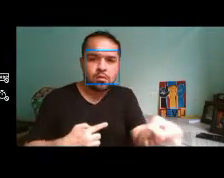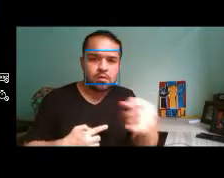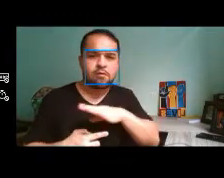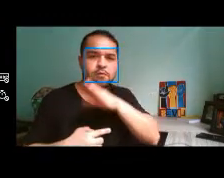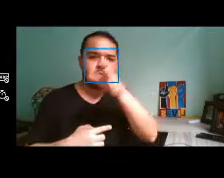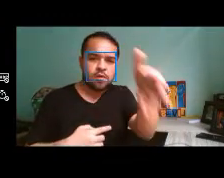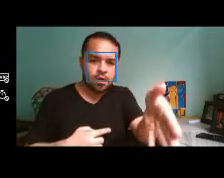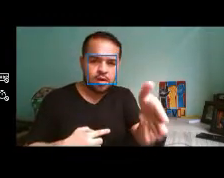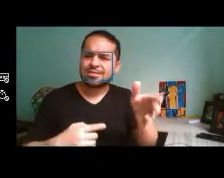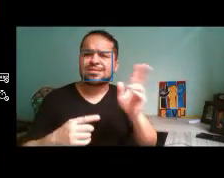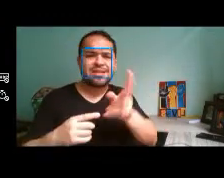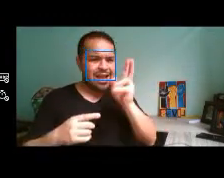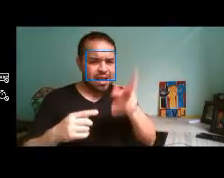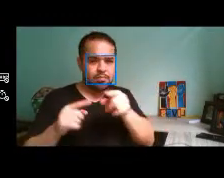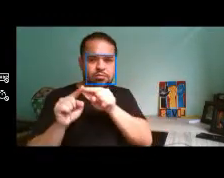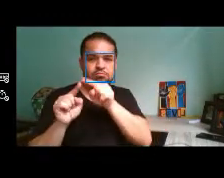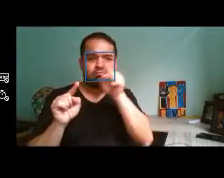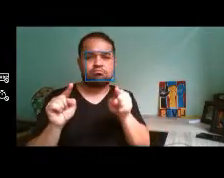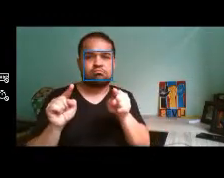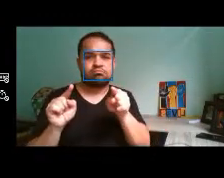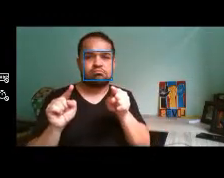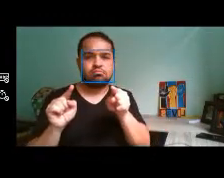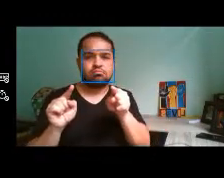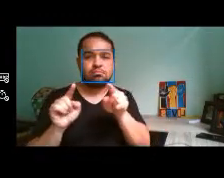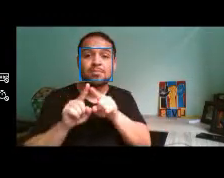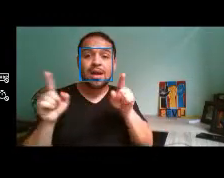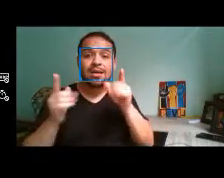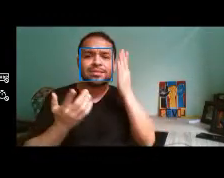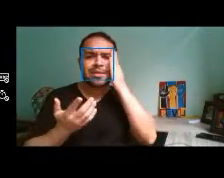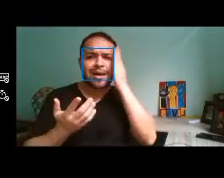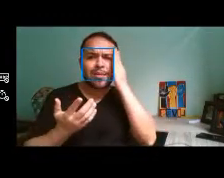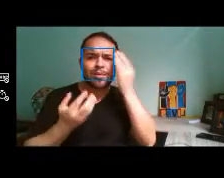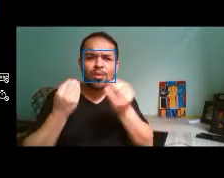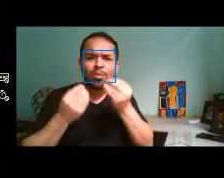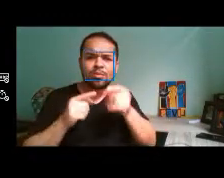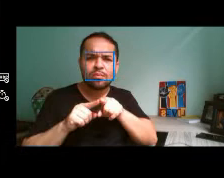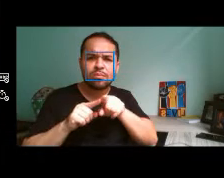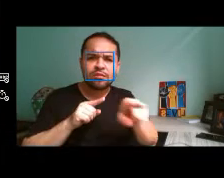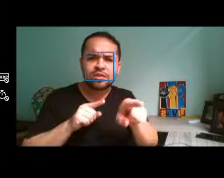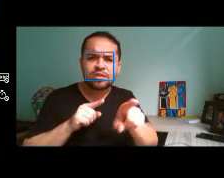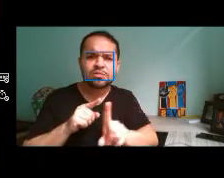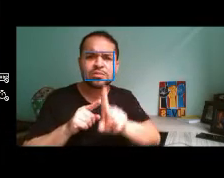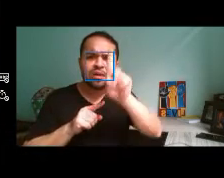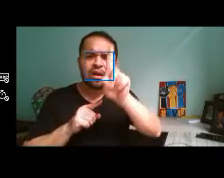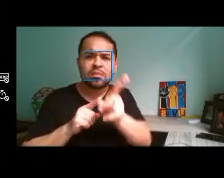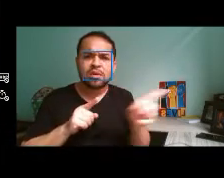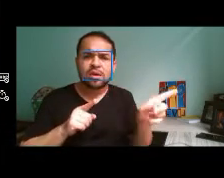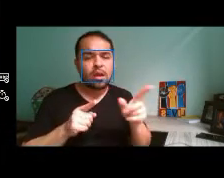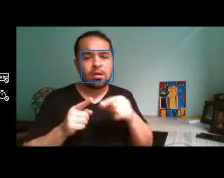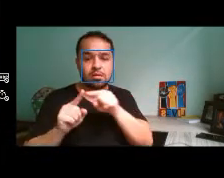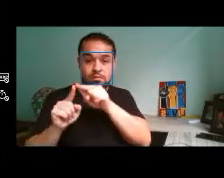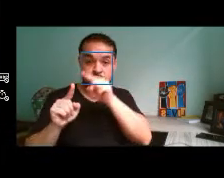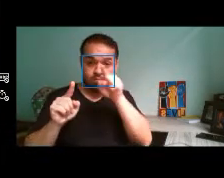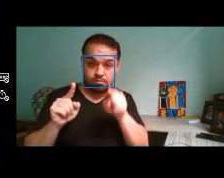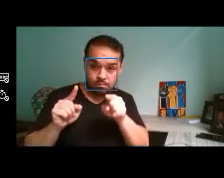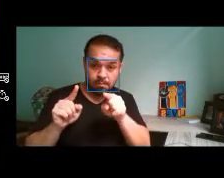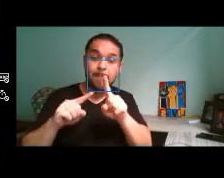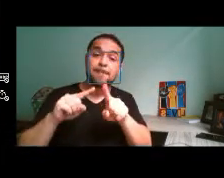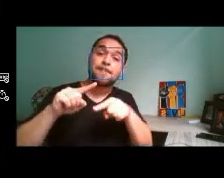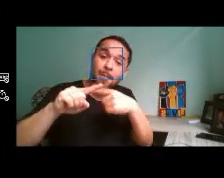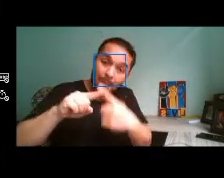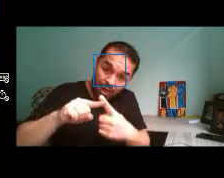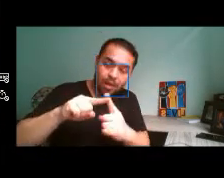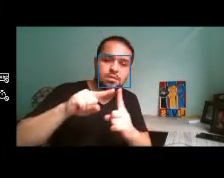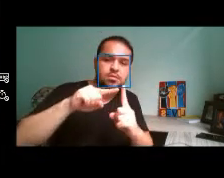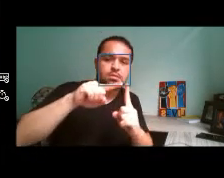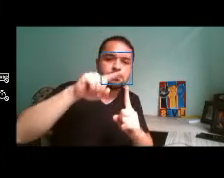feita. Ela pode ser para cima, ela pode ser para o lado, ela pode ser para baixo, e aí é só a seta indicando a